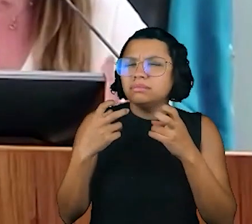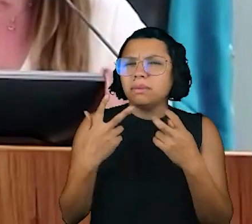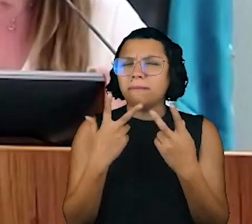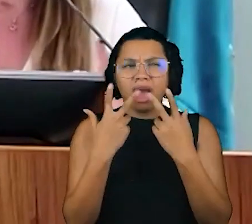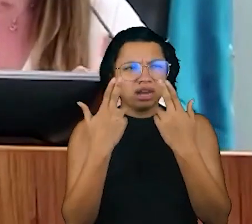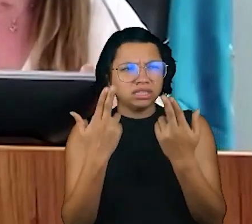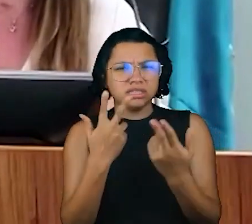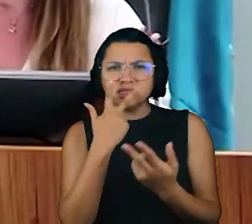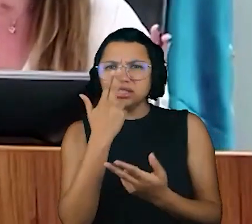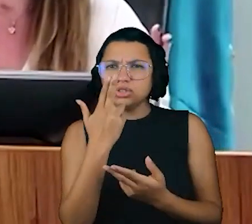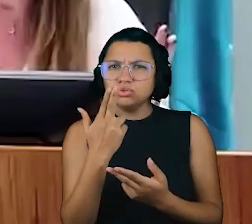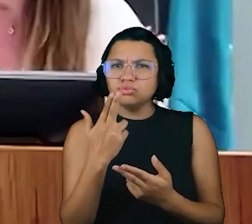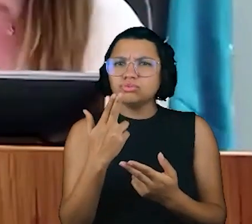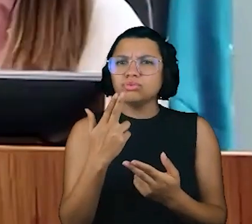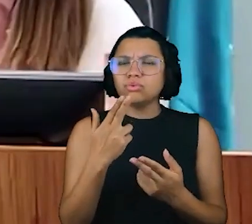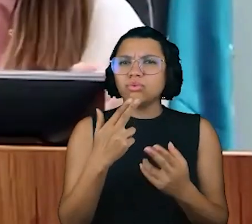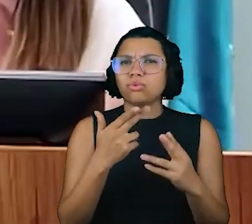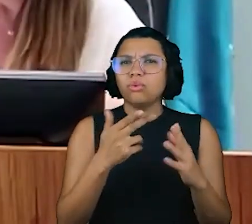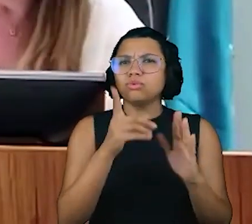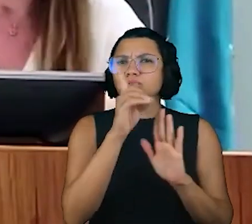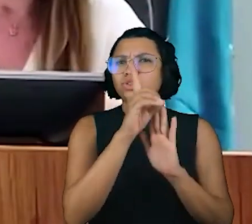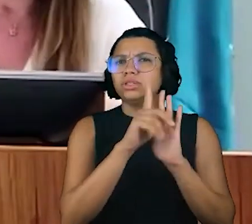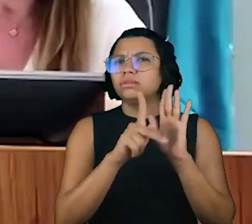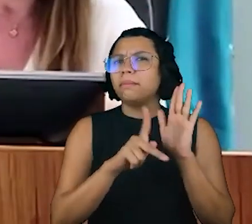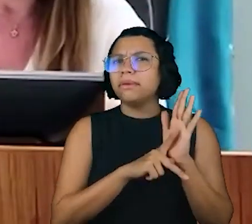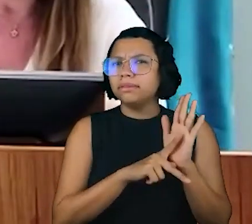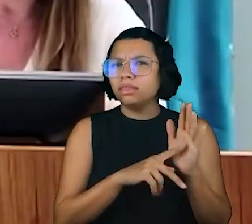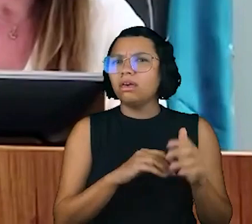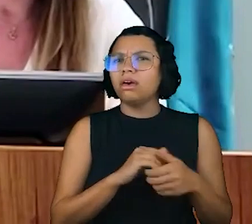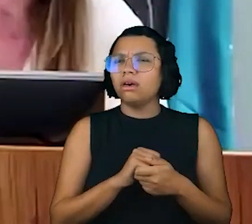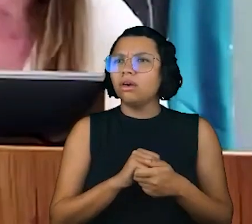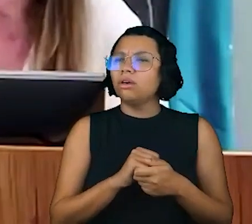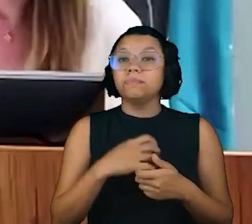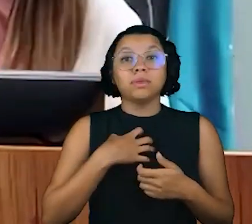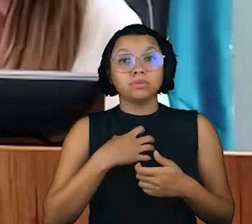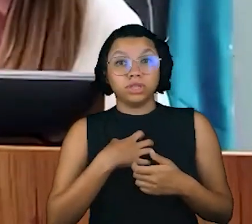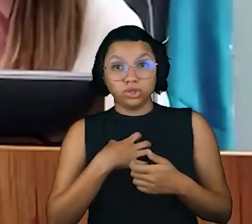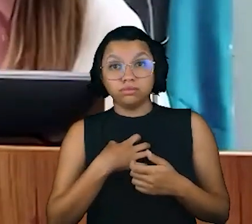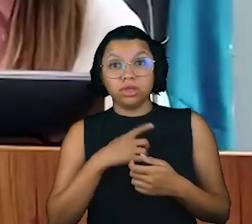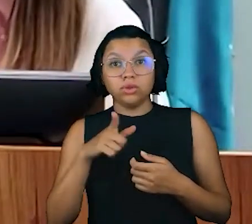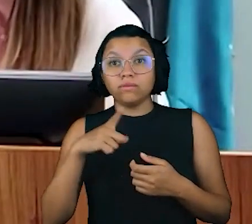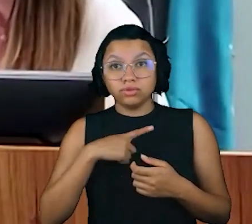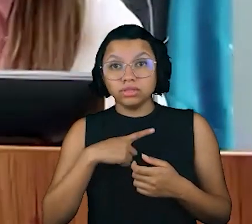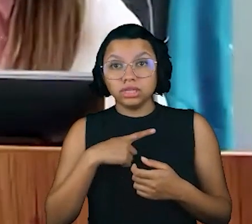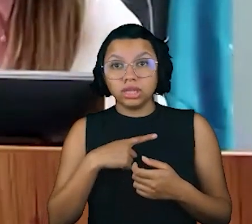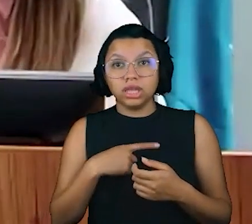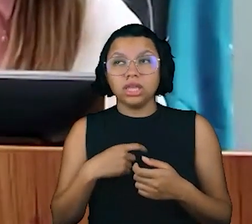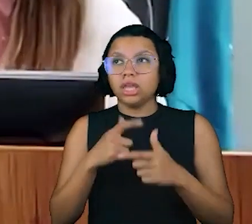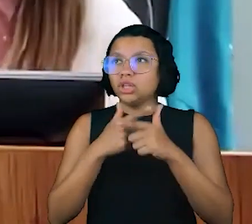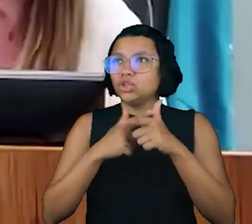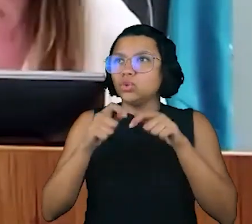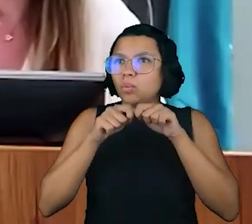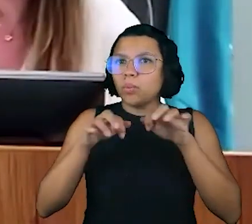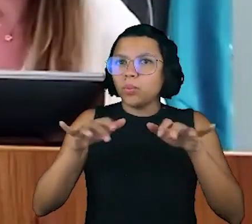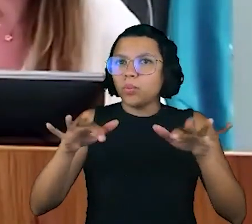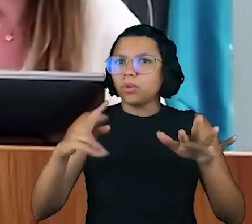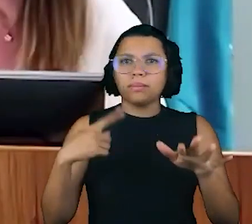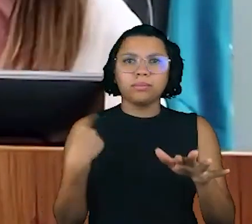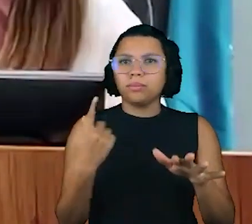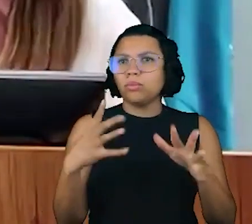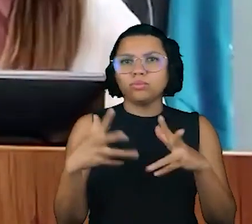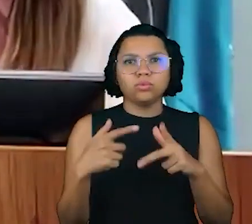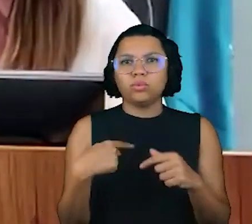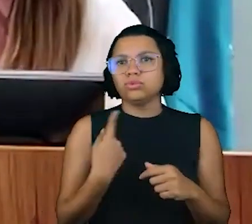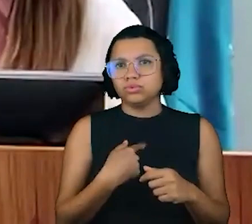é um sentimento que você tem, Renata, que é compartilhado por todos nós, com uma